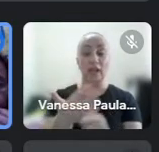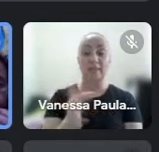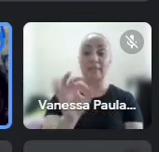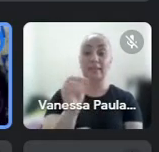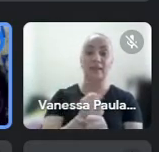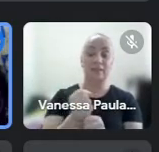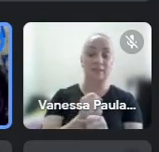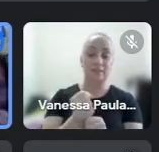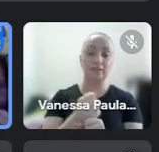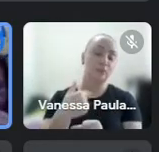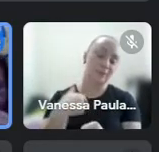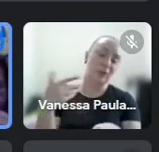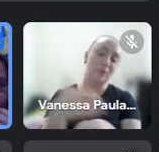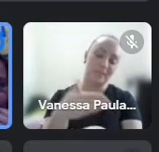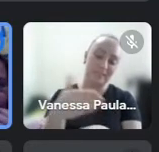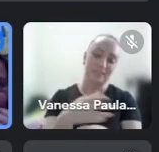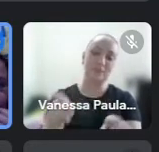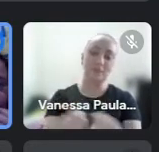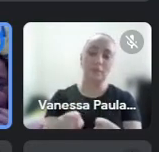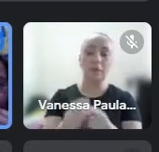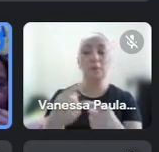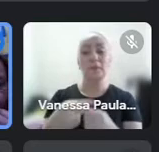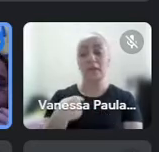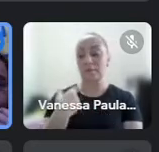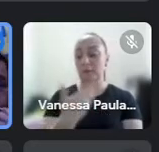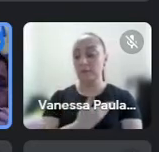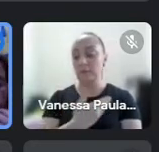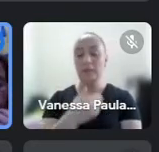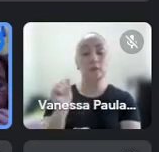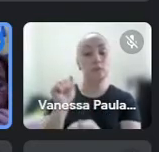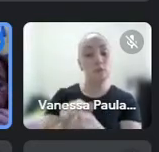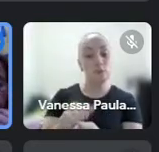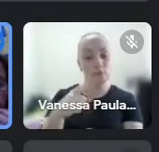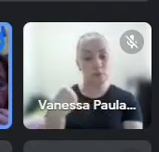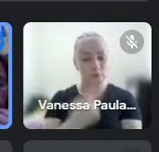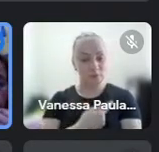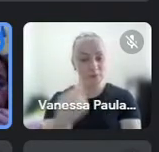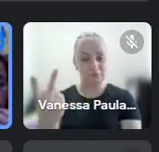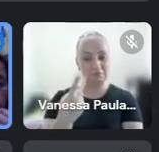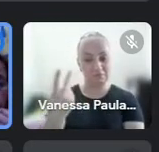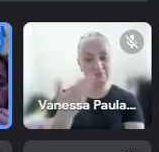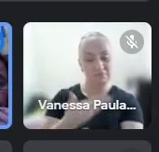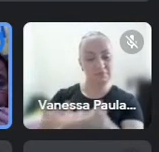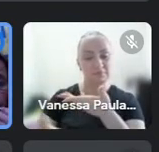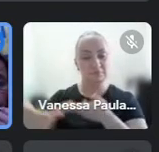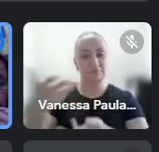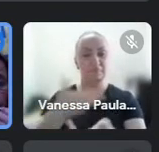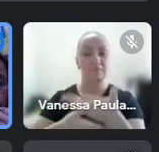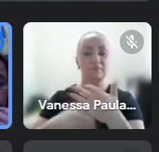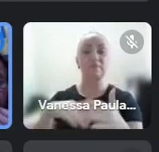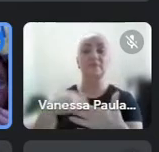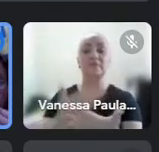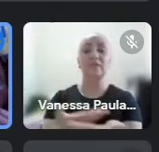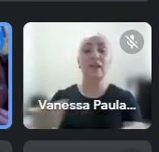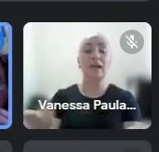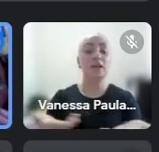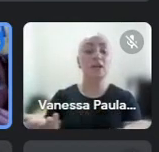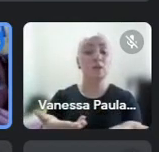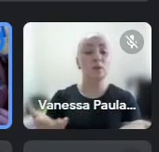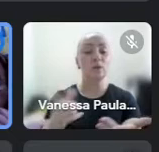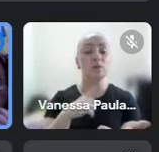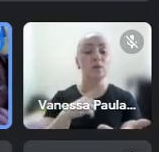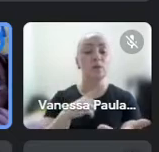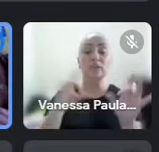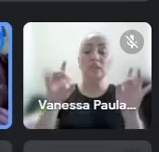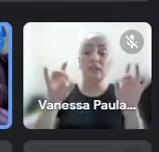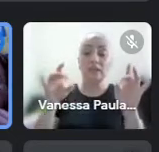eu continuo parte, porque os meus amigos continuam comigo e eu com eles. Temos ainda o laboratório de espectroscopia